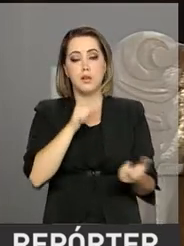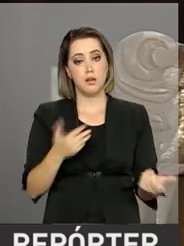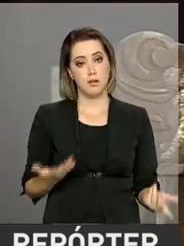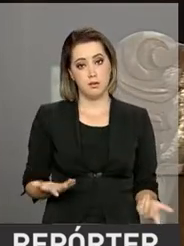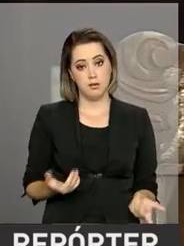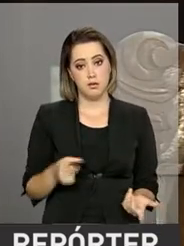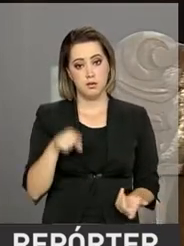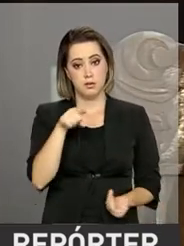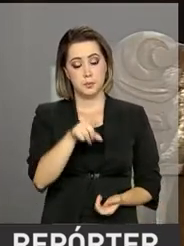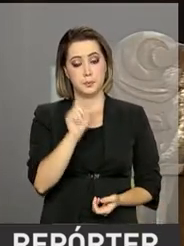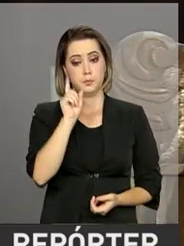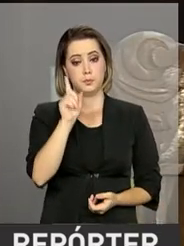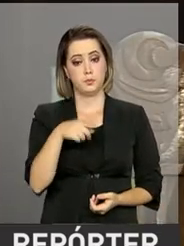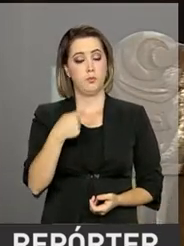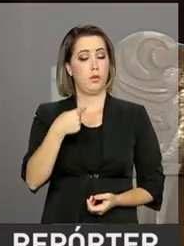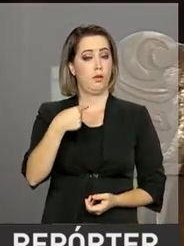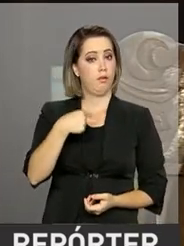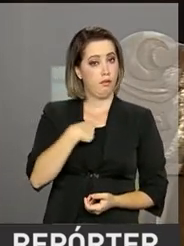feminina, não é?